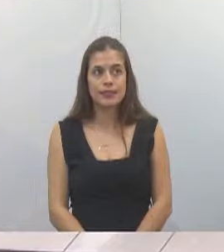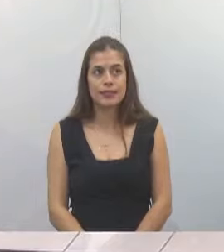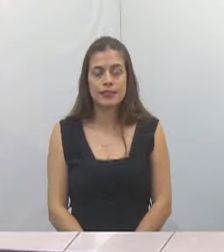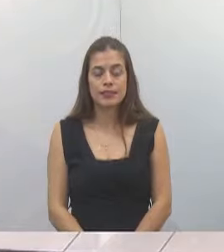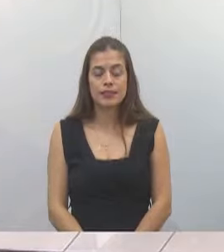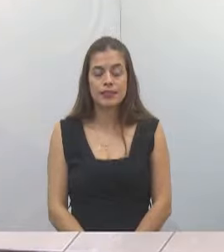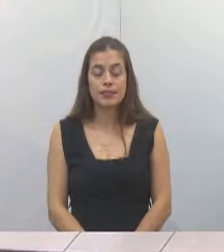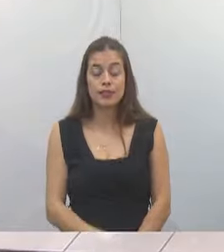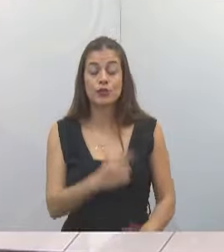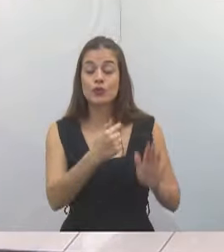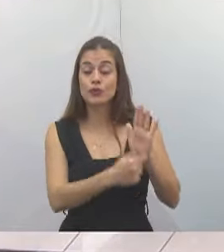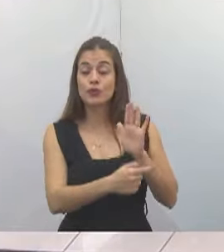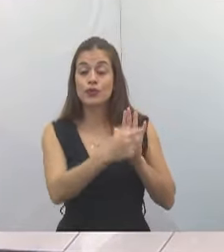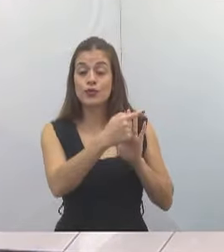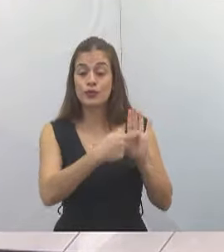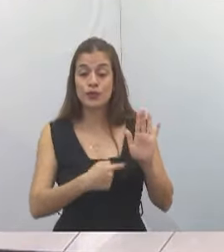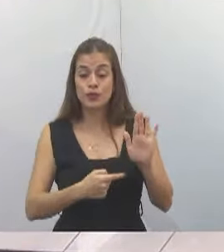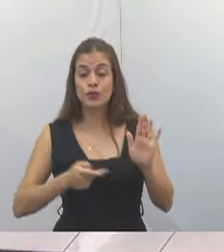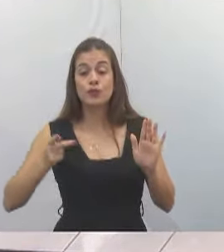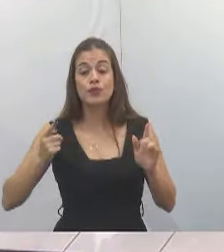O veto continua em discussão.